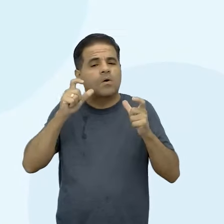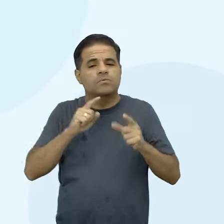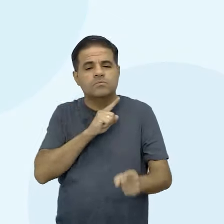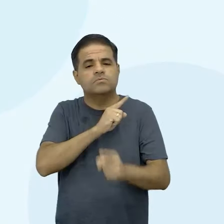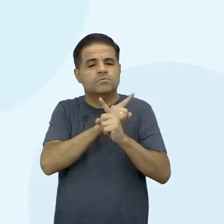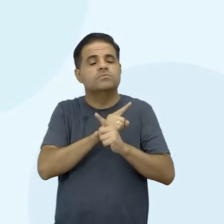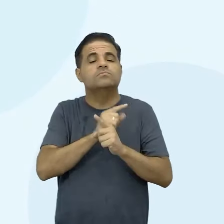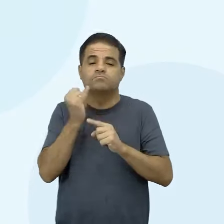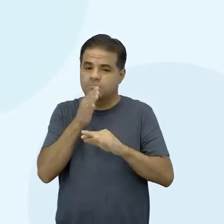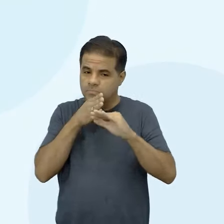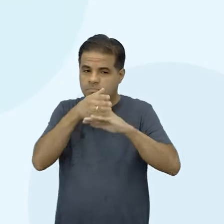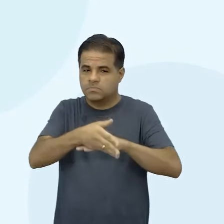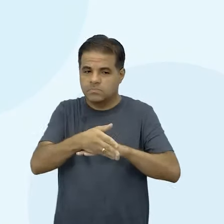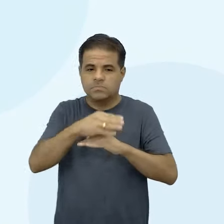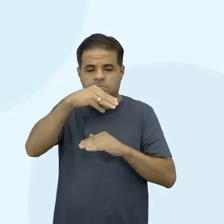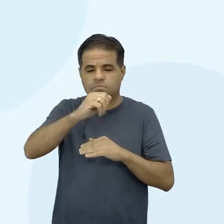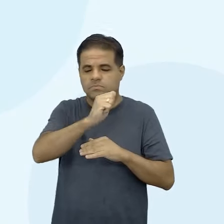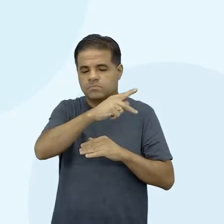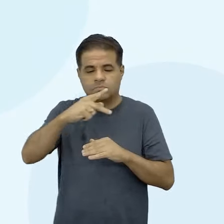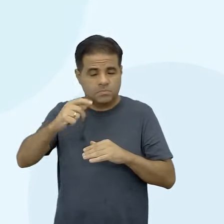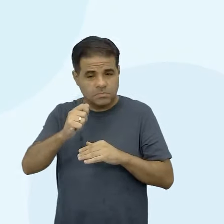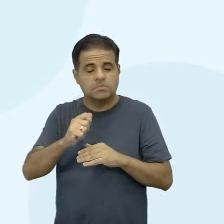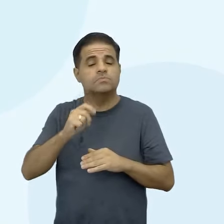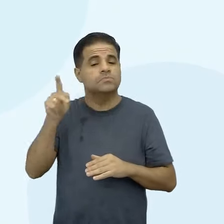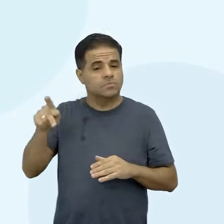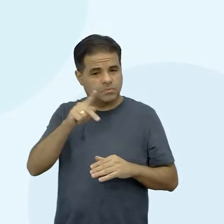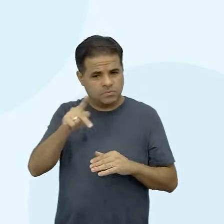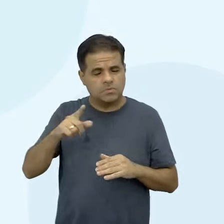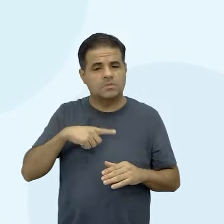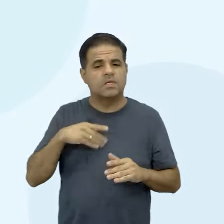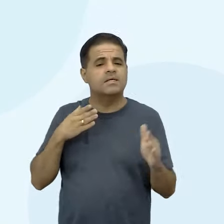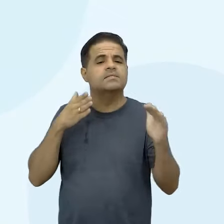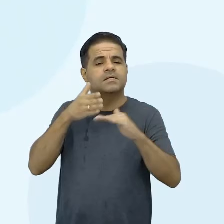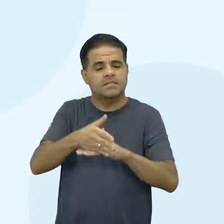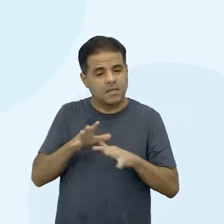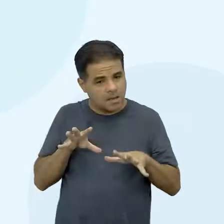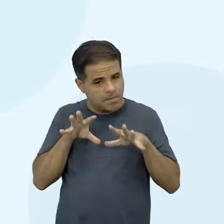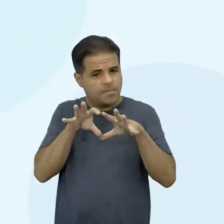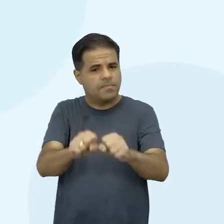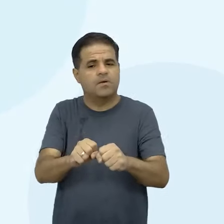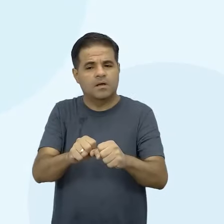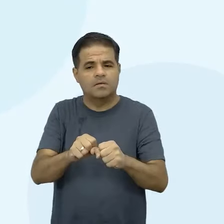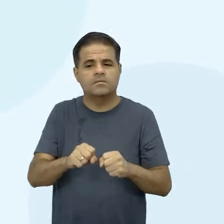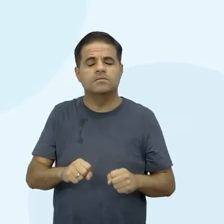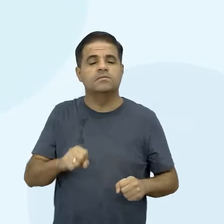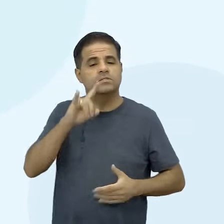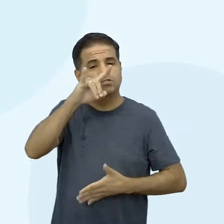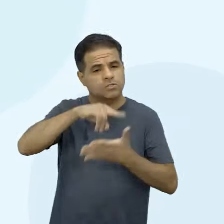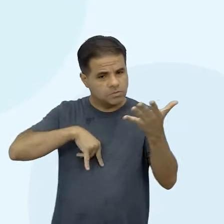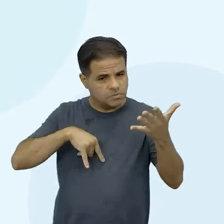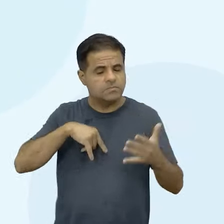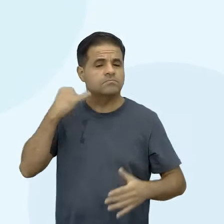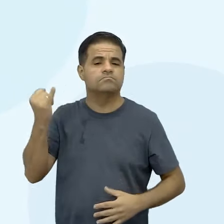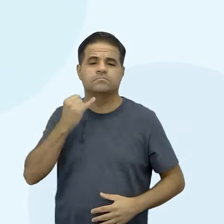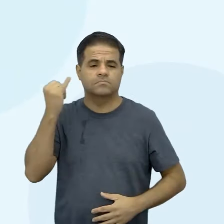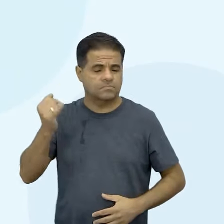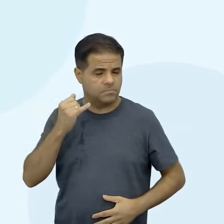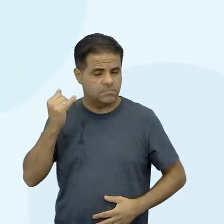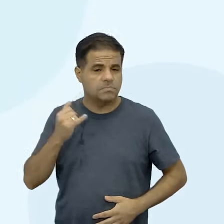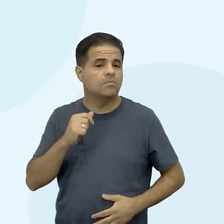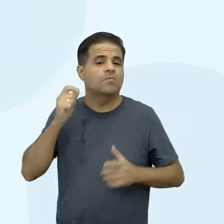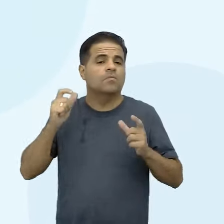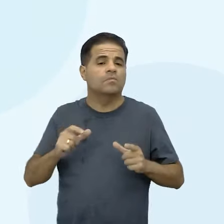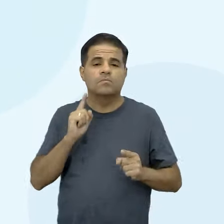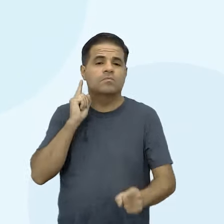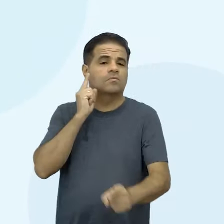o acesso ao mapa, o professor ter esse acesso, se apropriar desse documento, muito importante.